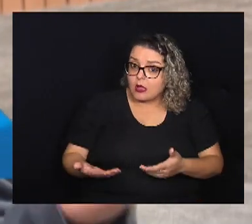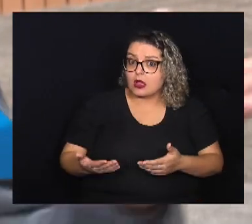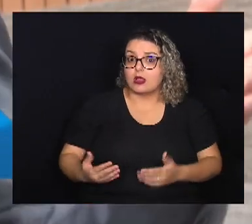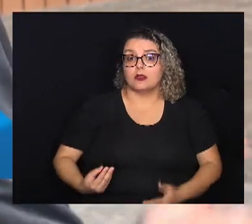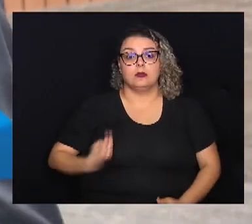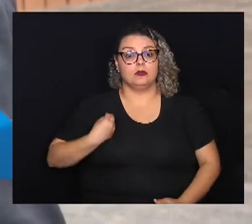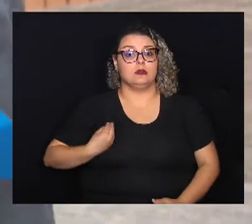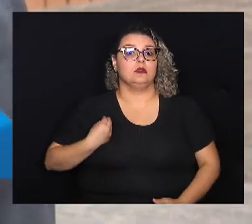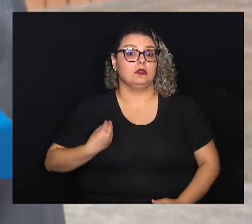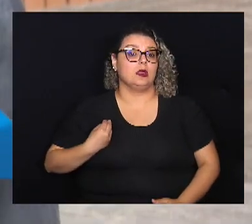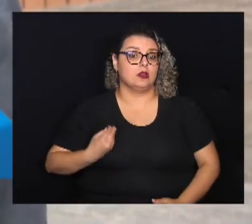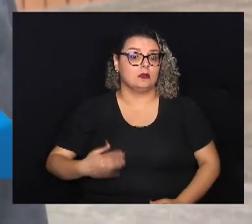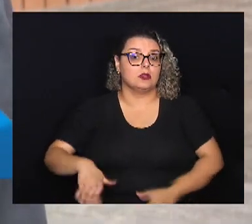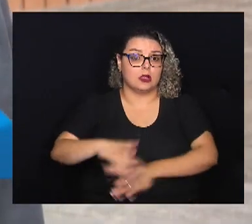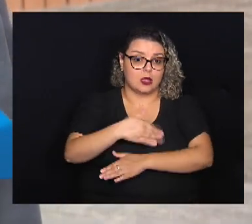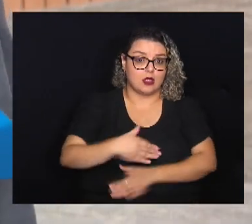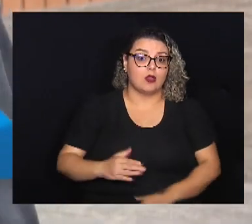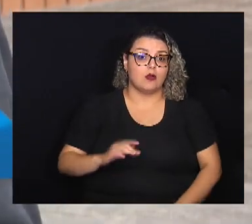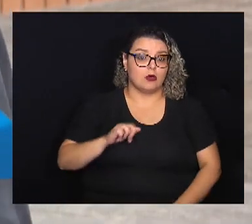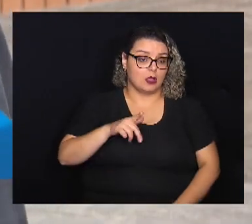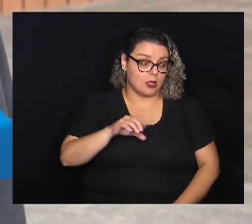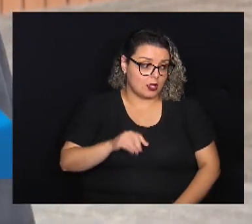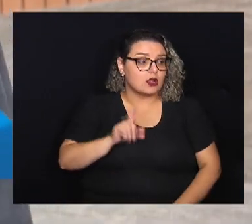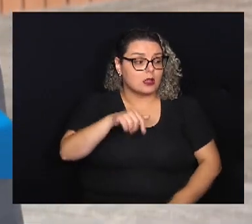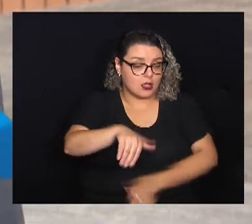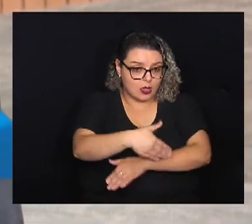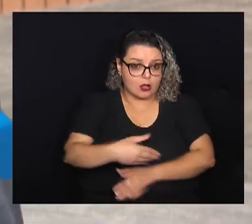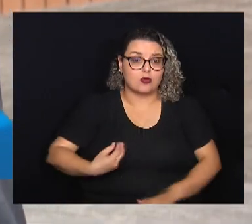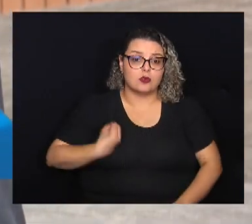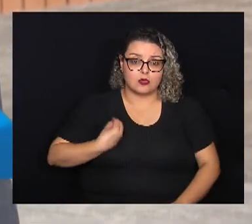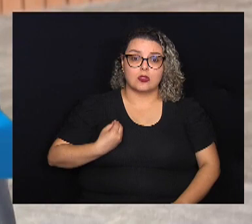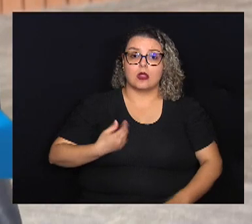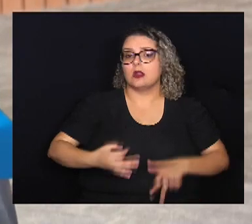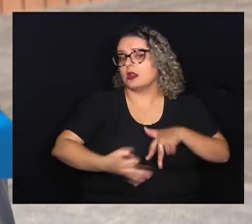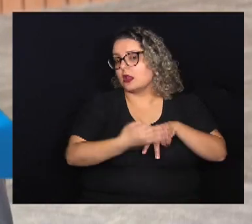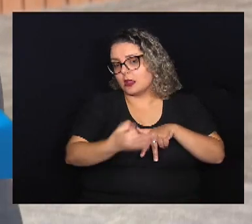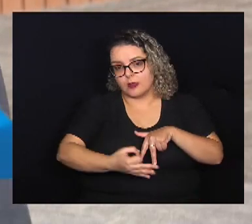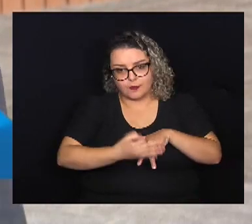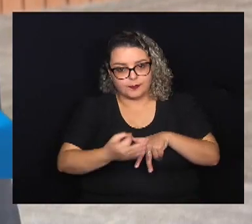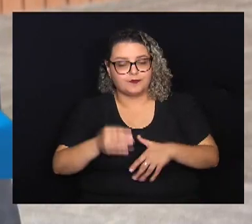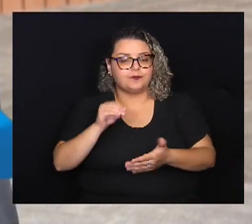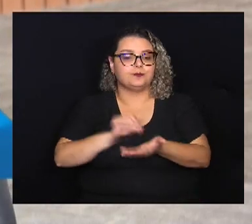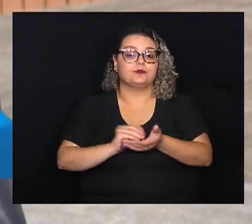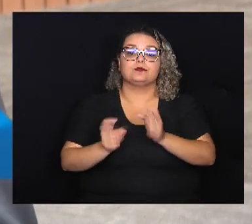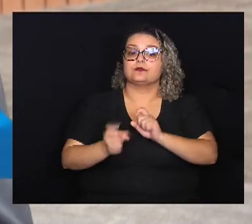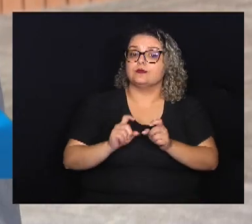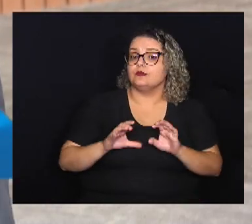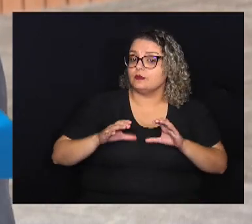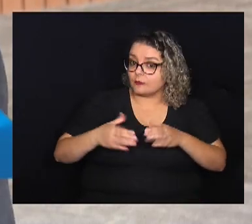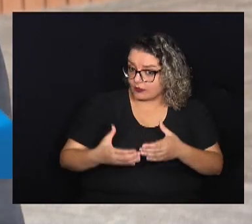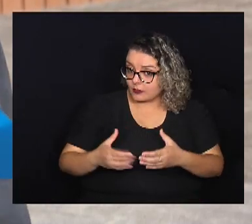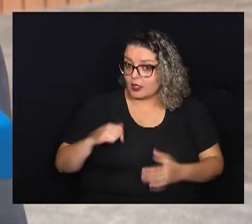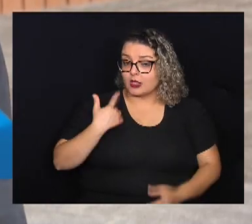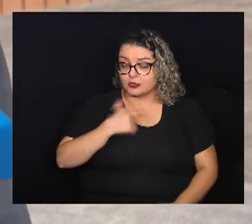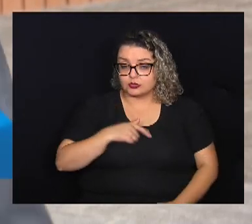o Carlos Eduardo que é morador de rua está aqui presente hoje deu seu depoimento na última reunião da comissão a gente vai estar indo lá na Casa de Estadania